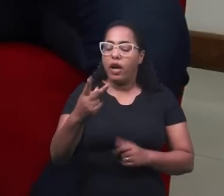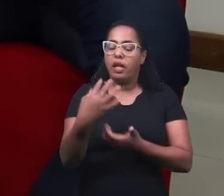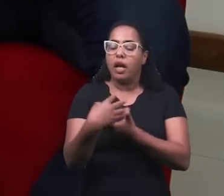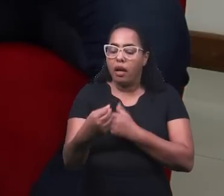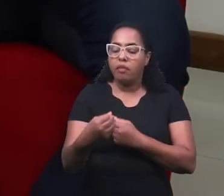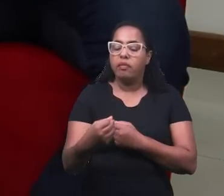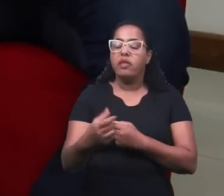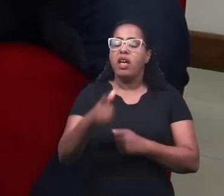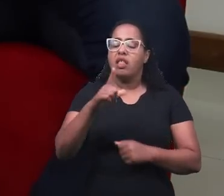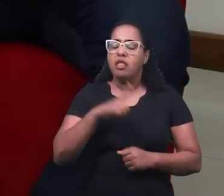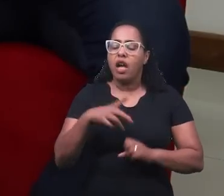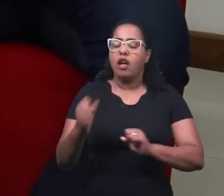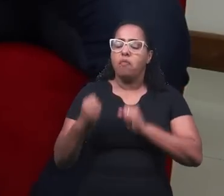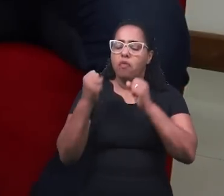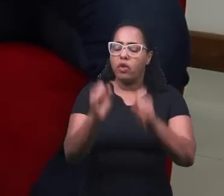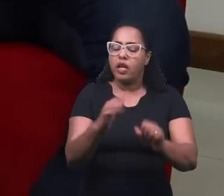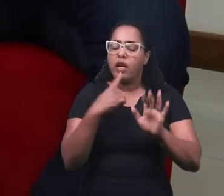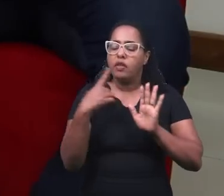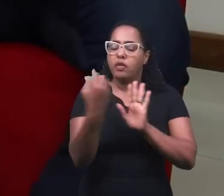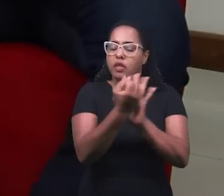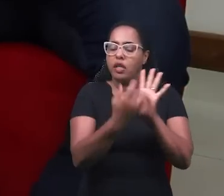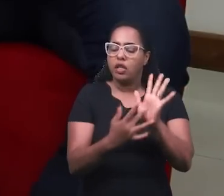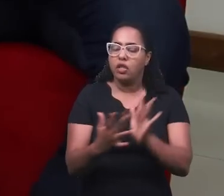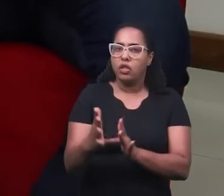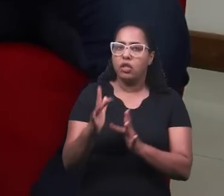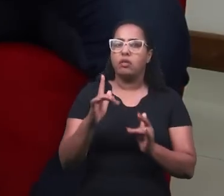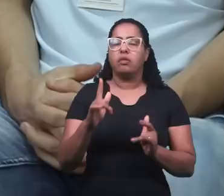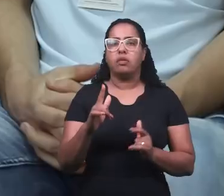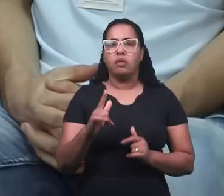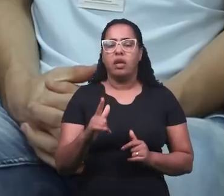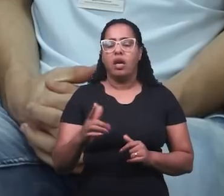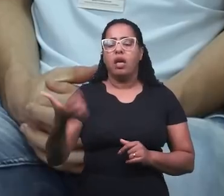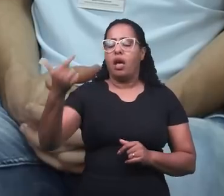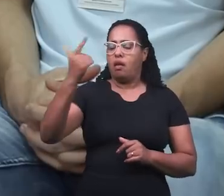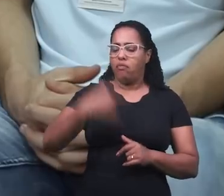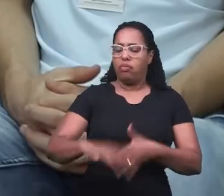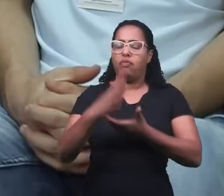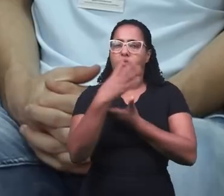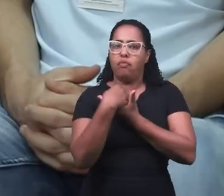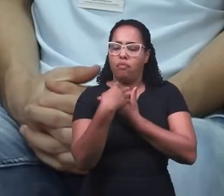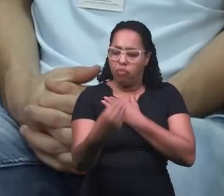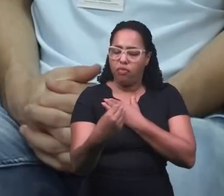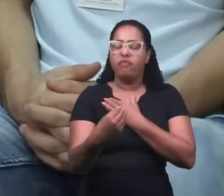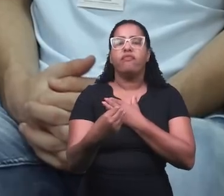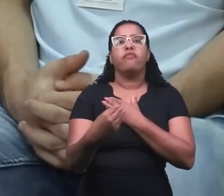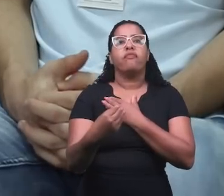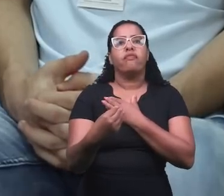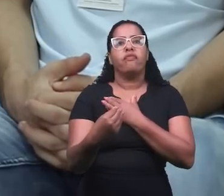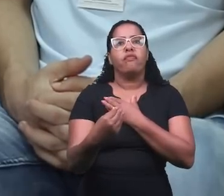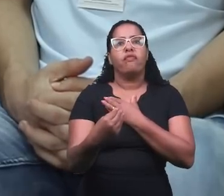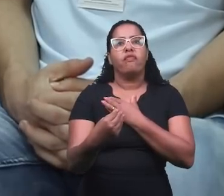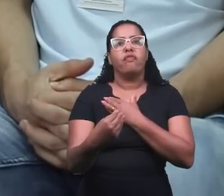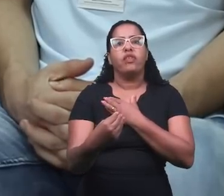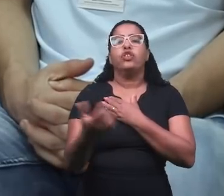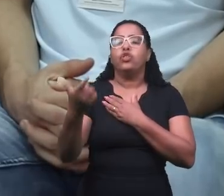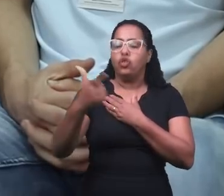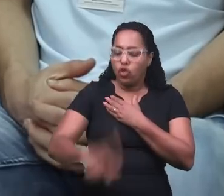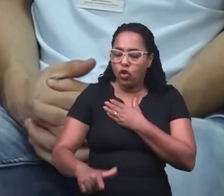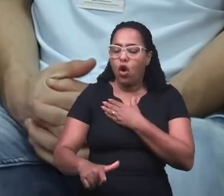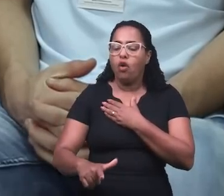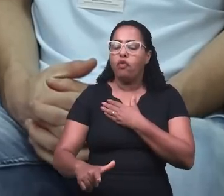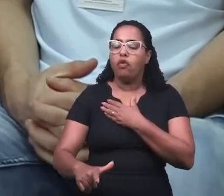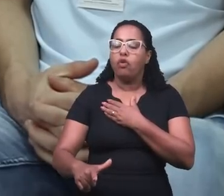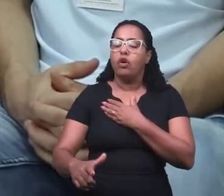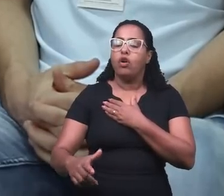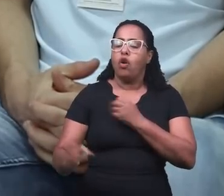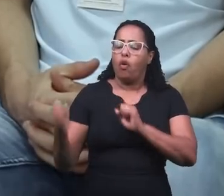comigo. Há poder no sangue de Jesus. E ele, timidamente, ele repetiu ali, há poder no sangue de Jesus. Mais uma